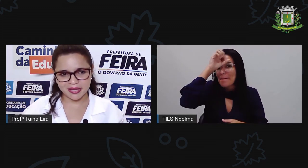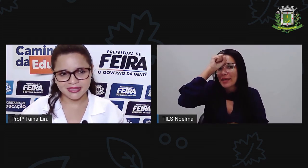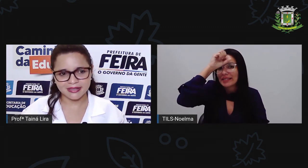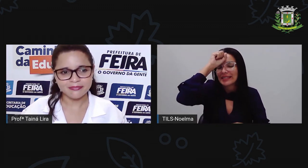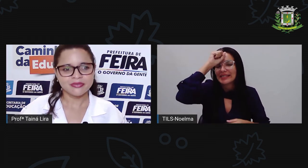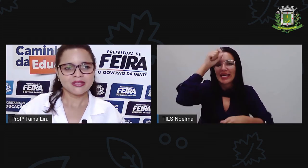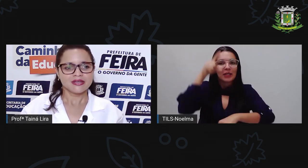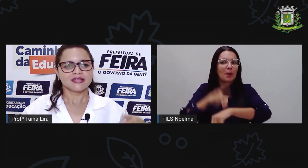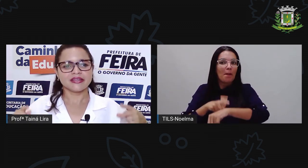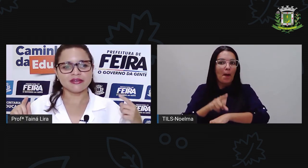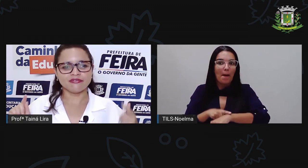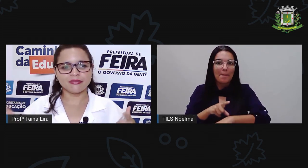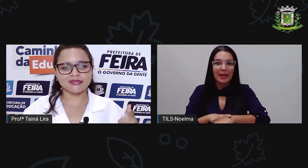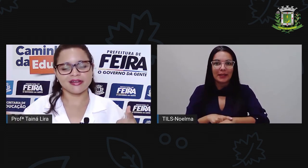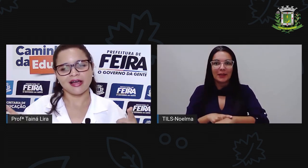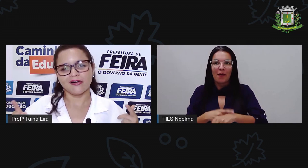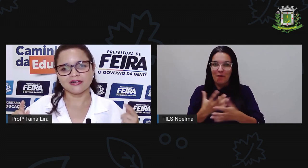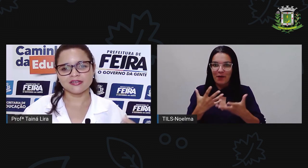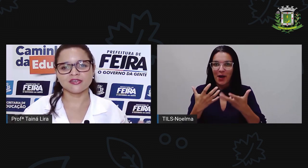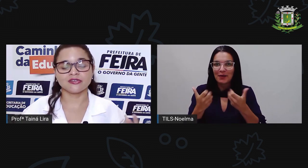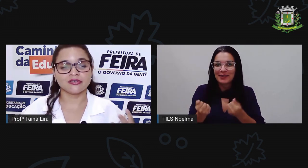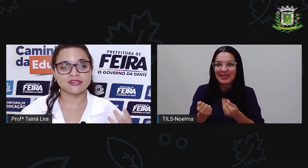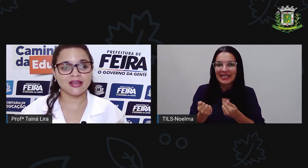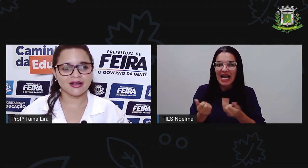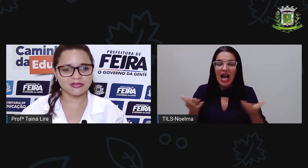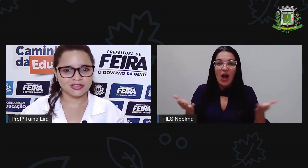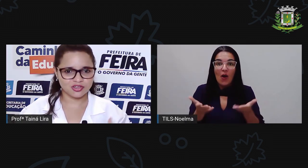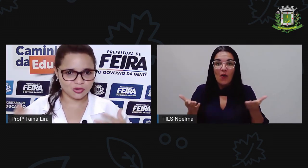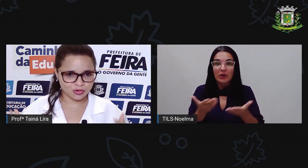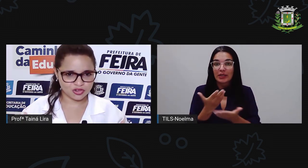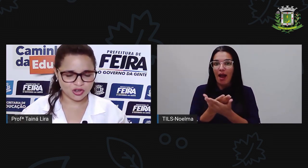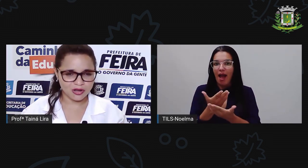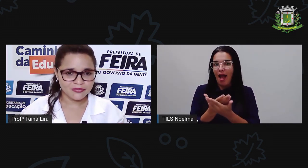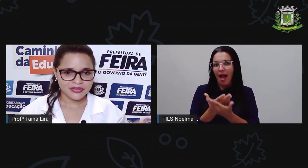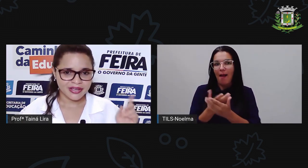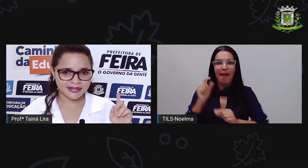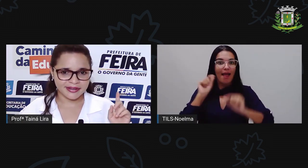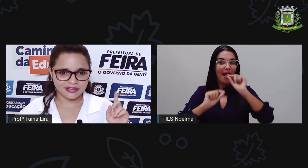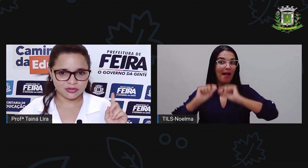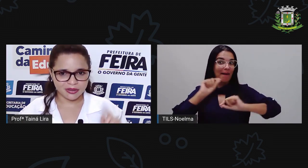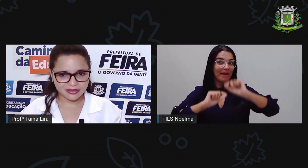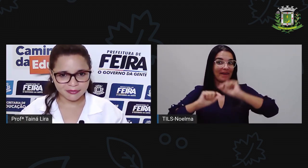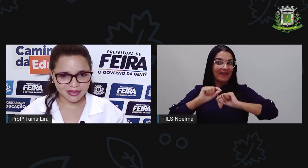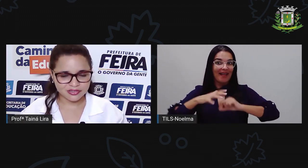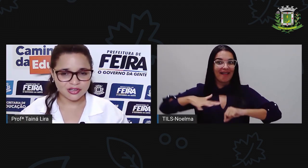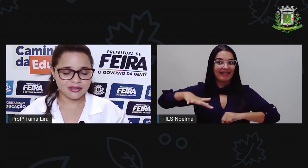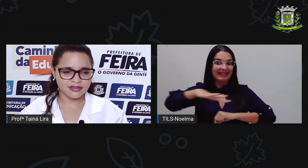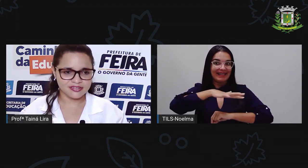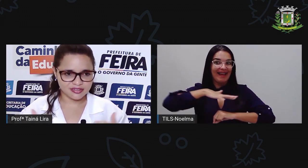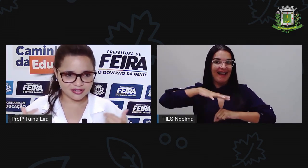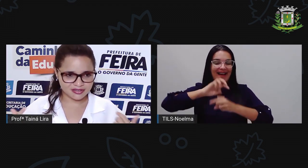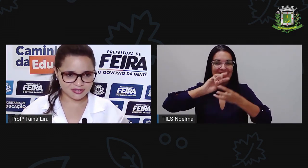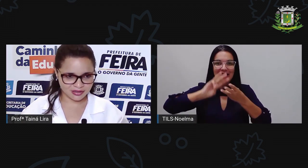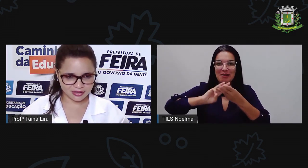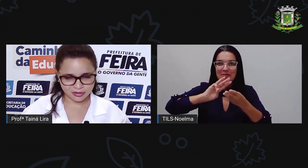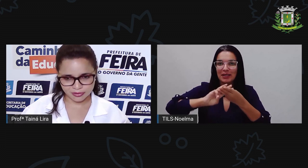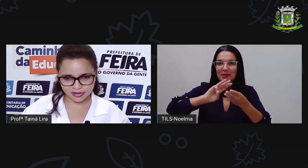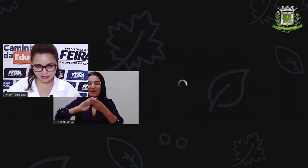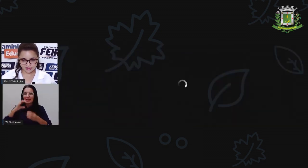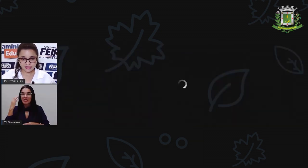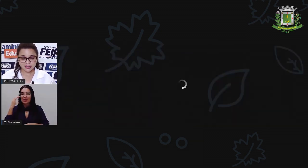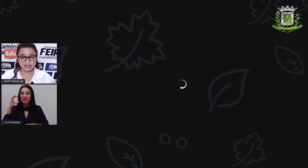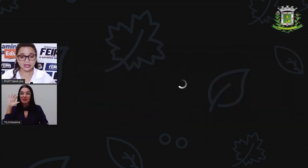descoberta. Então, vamos lá. Olha só, nossa aula de hoje é na área de Matemática e Ciências da